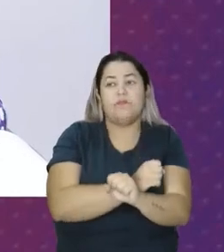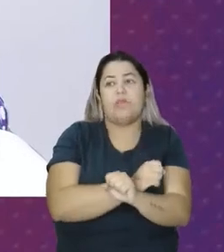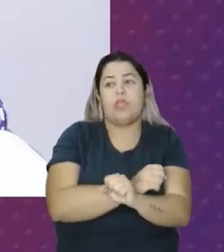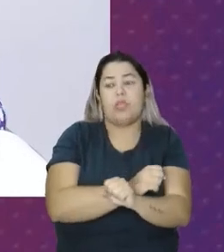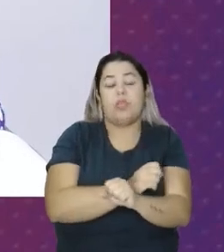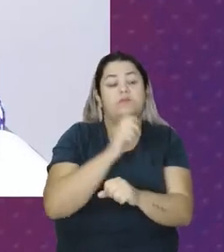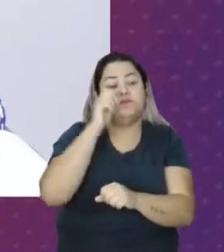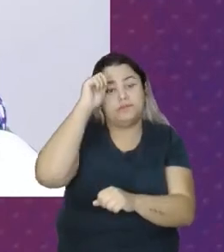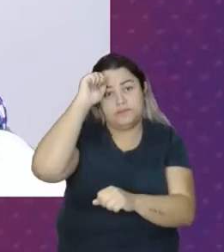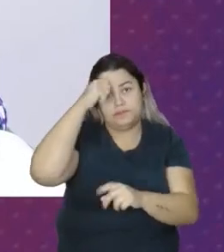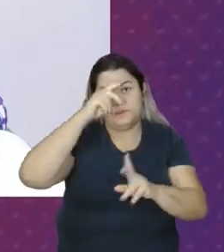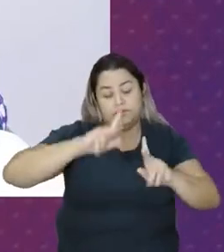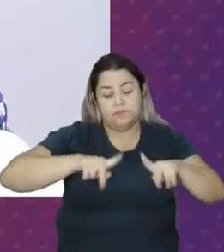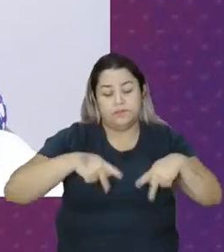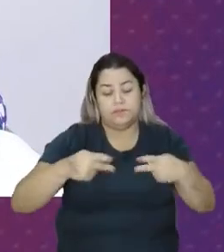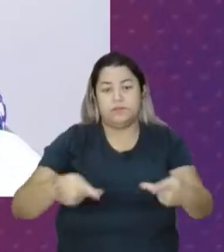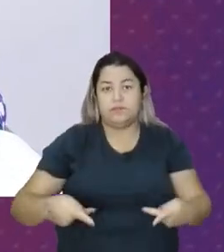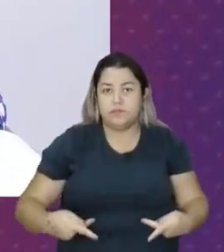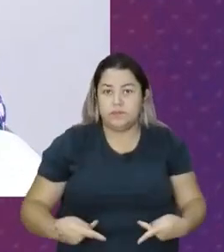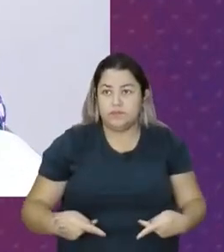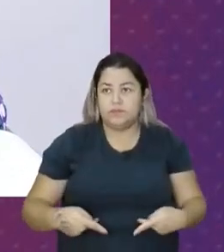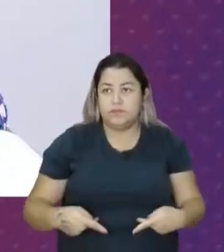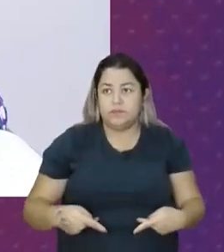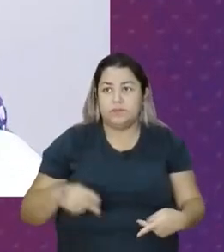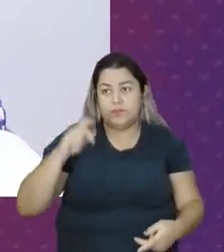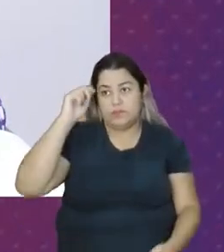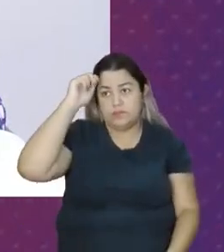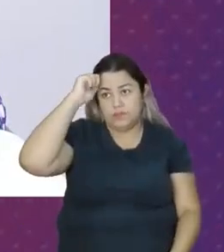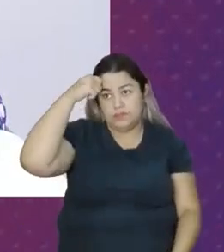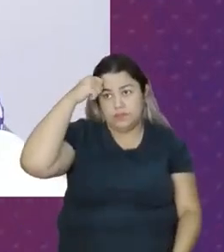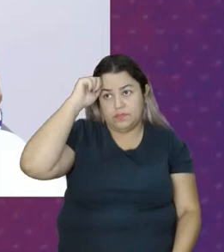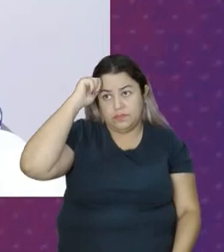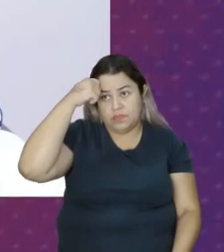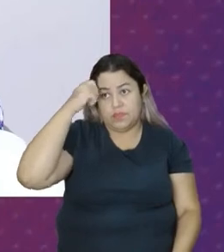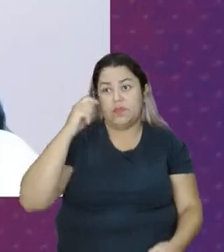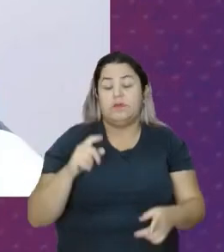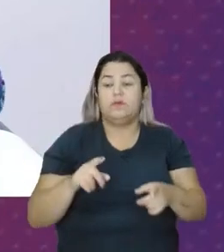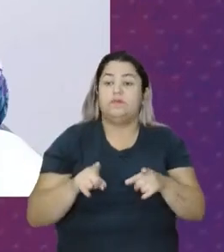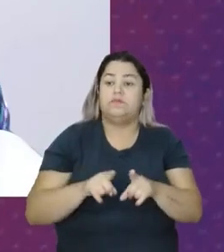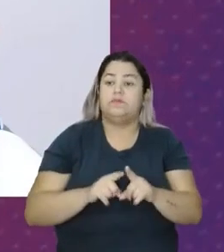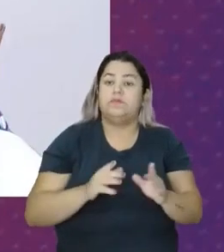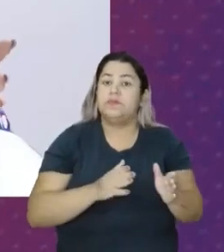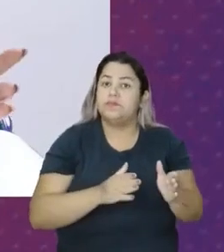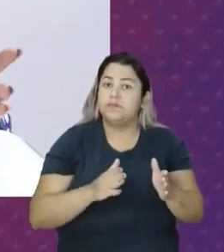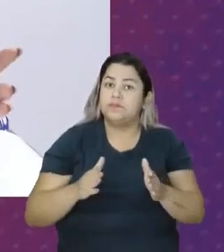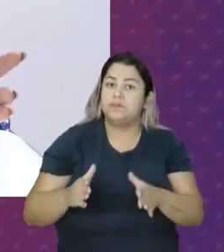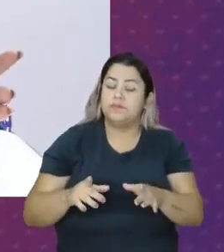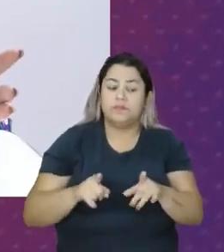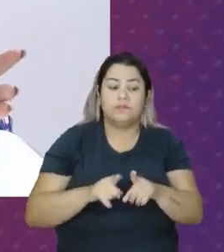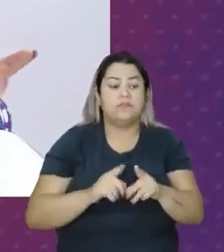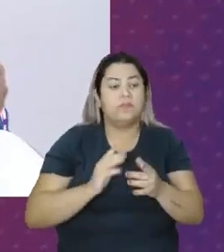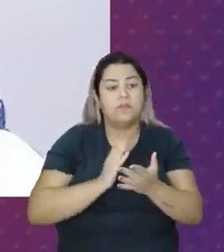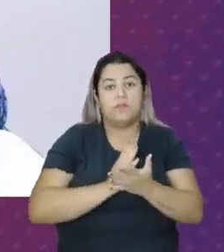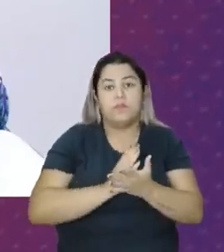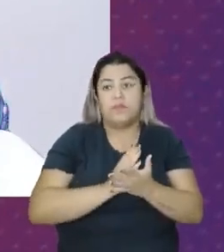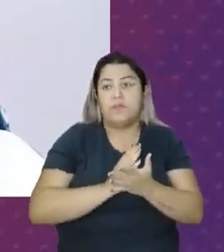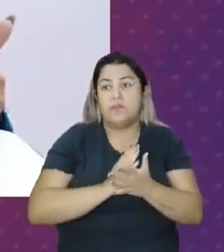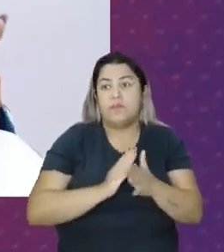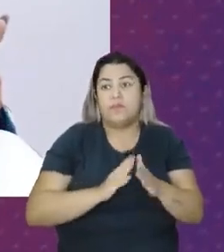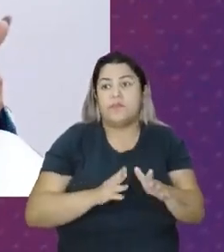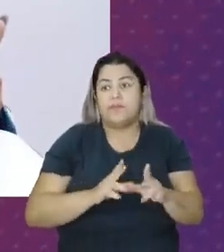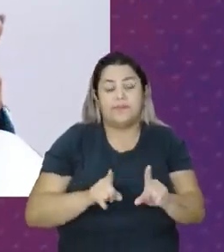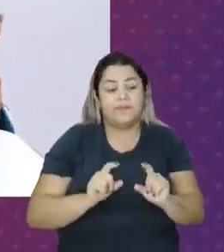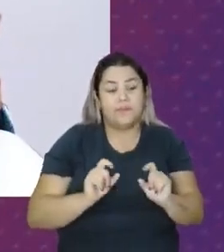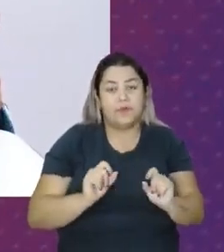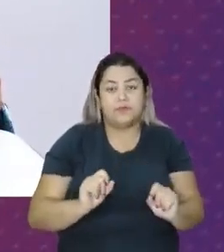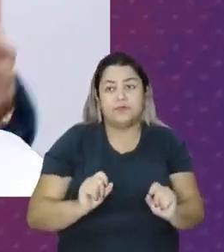seres humanos, mas sobretudo de seres humanos negros, é um processo ininterrupto no Brasil, é um processo